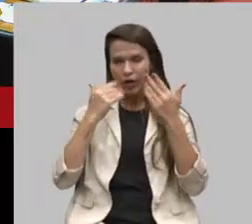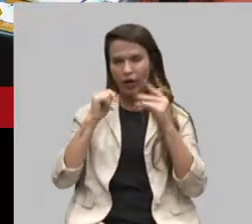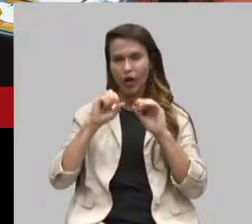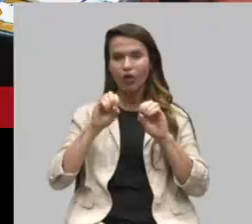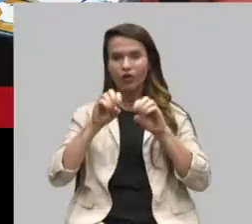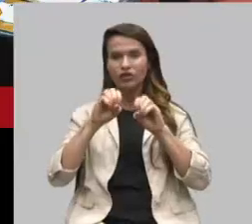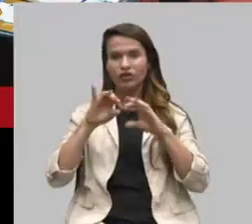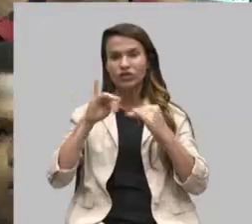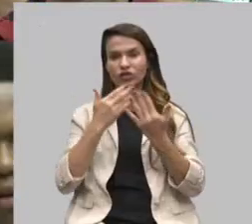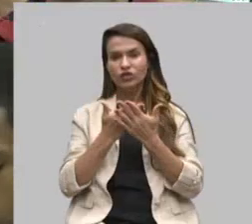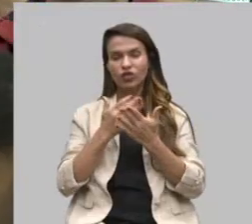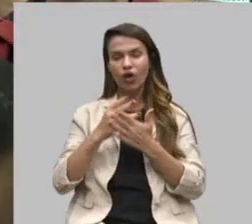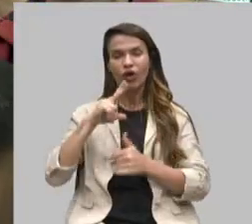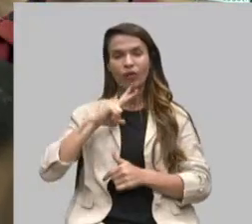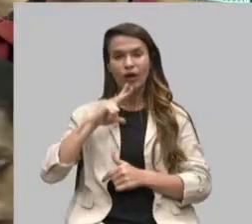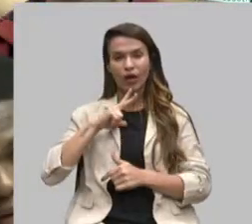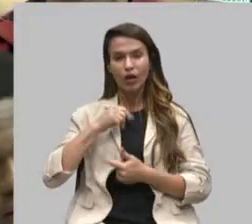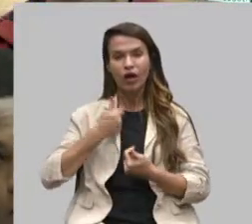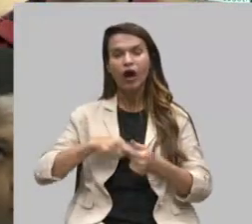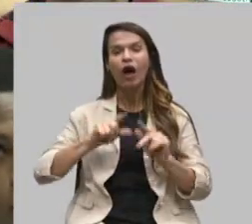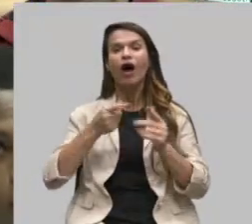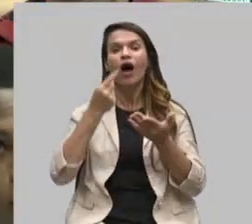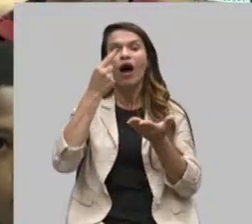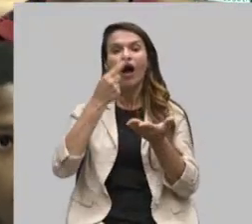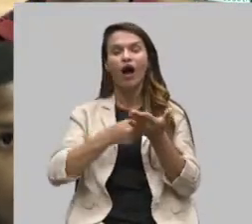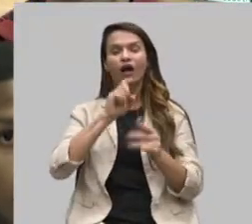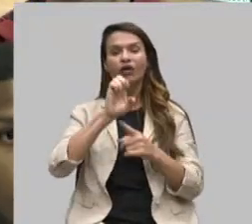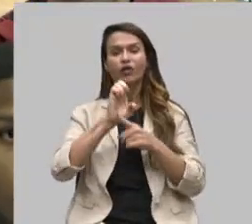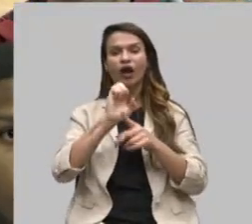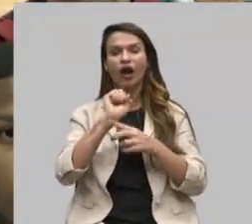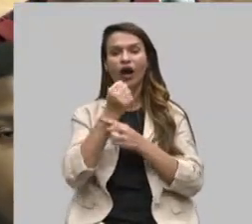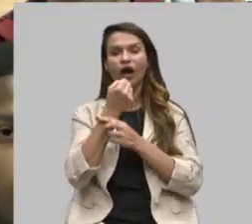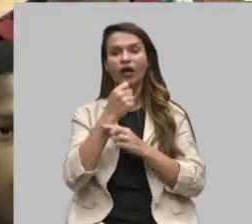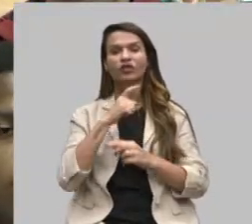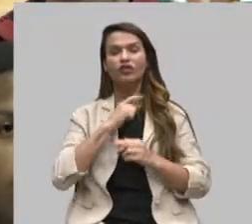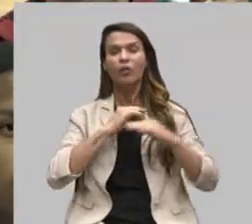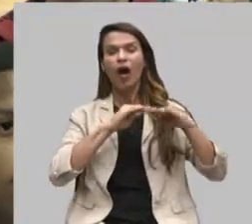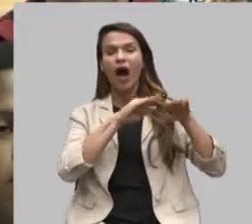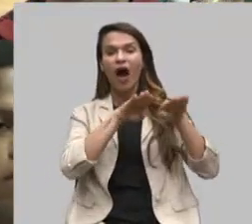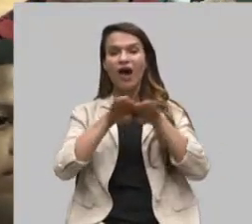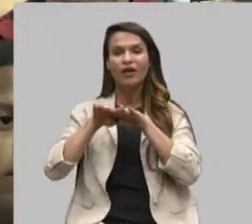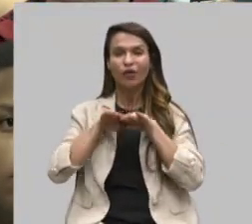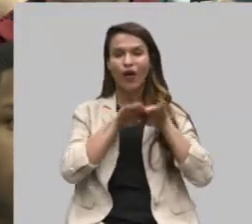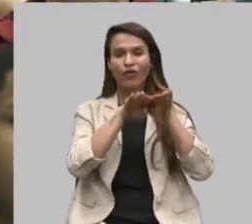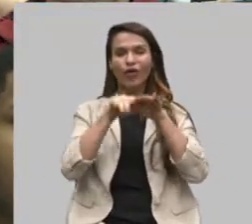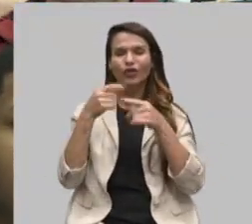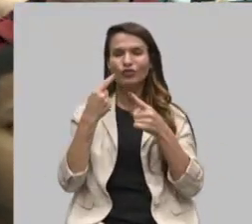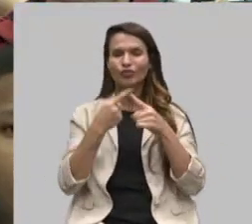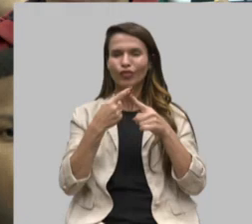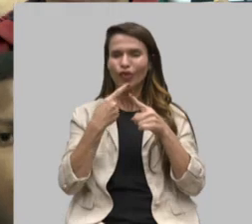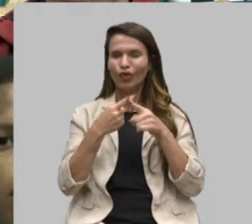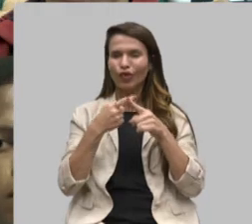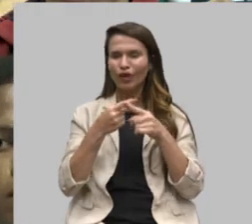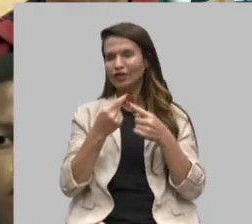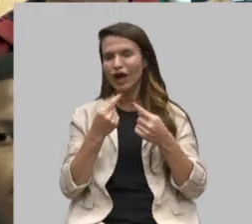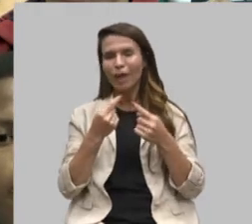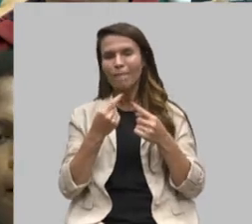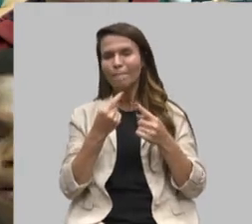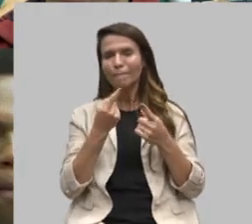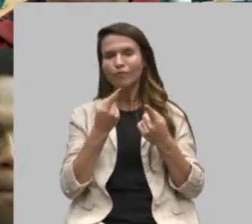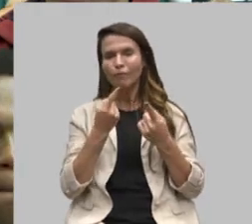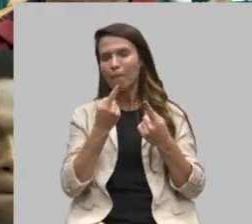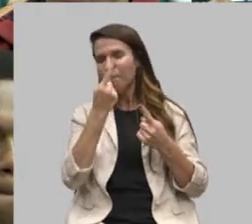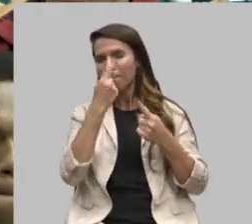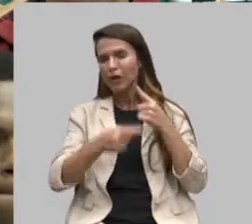a dever do Estado garantir que nós tenhamos a igualdade Por que que está sendo negado para nós